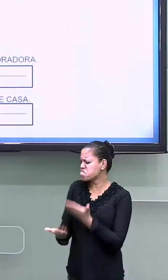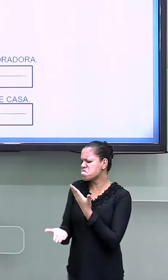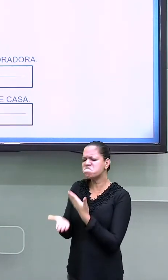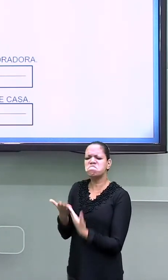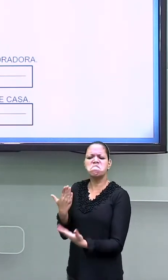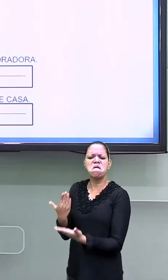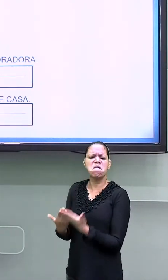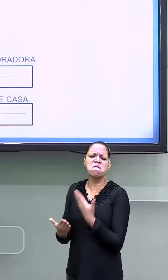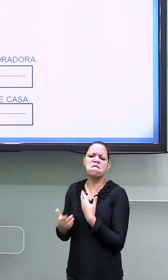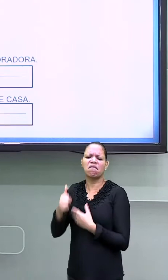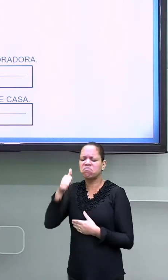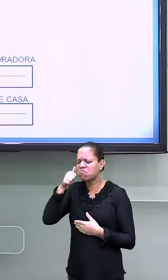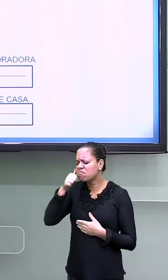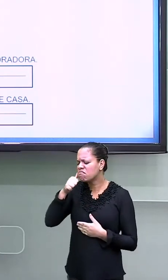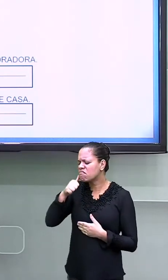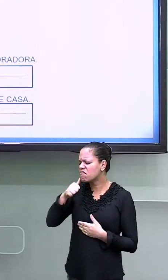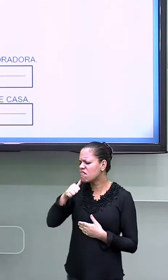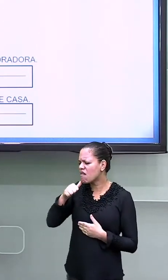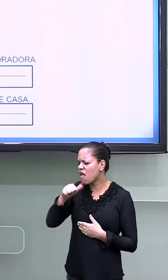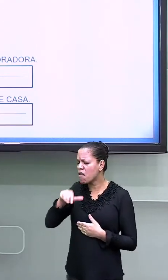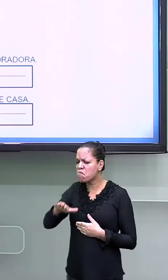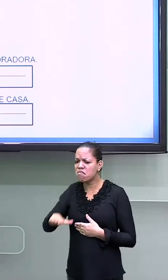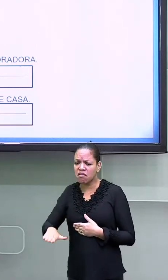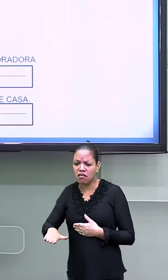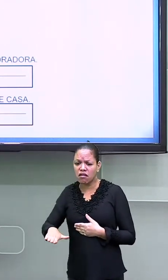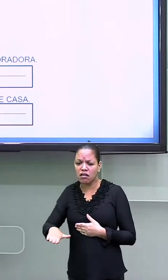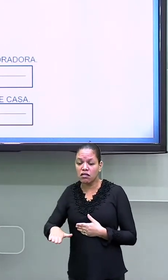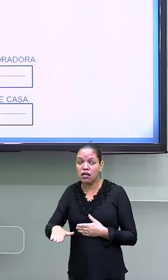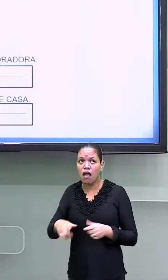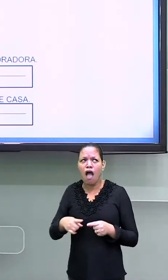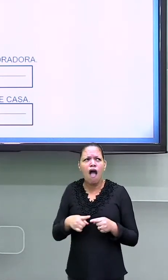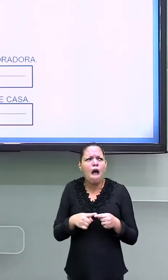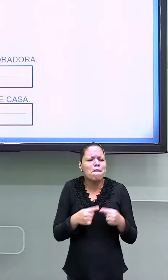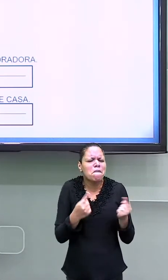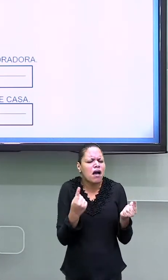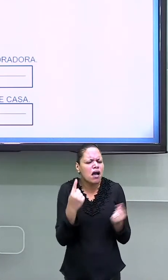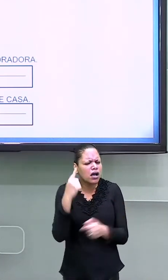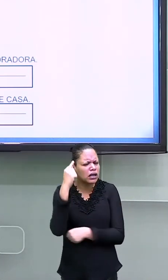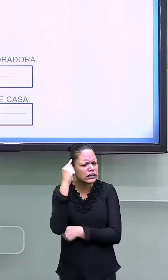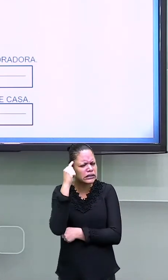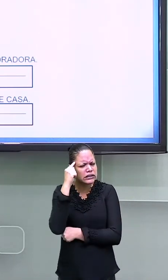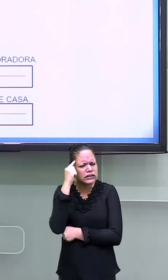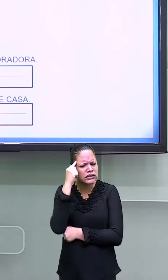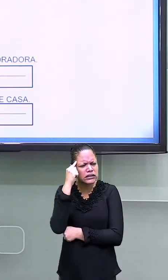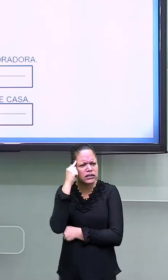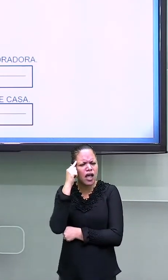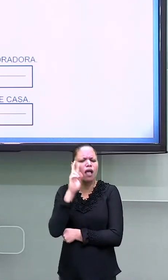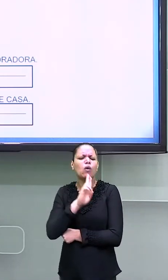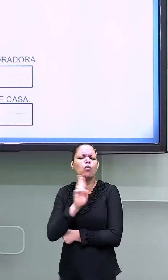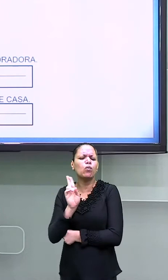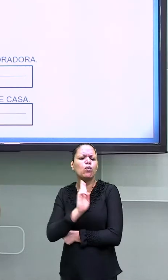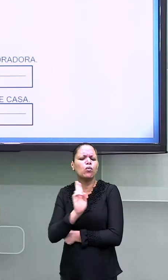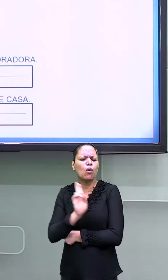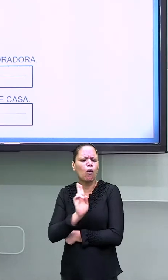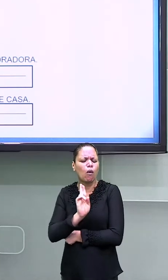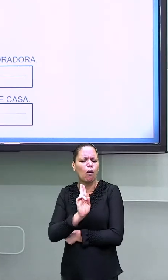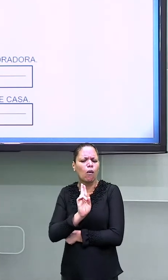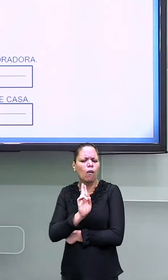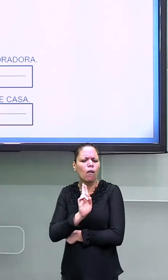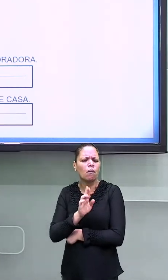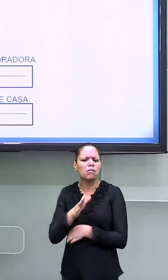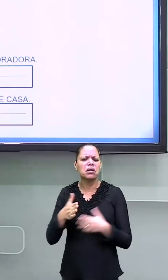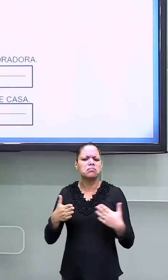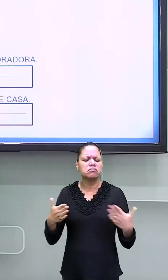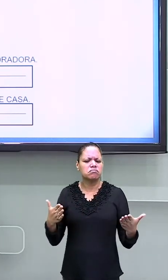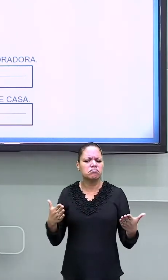assistindo a professora. E o nome dessa menina? Se a gente der um nome para ela, ela passa a ser um substantivo próprio, porque é o nome